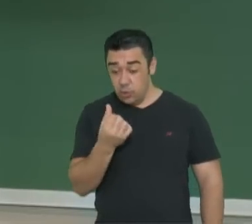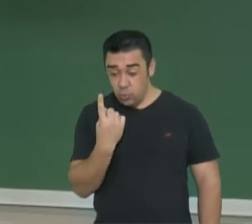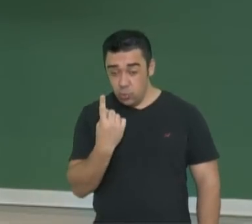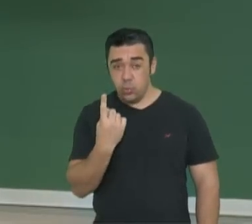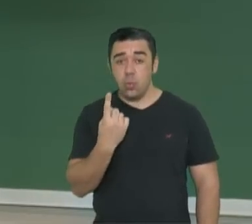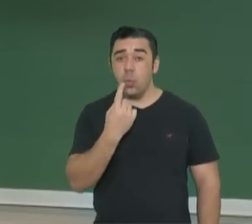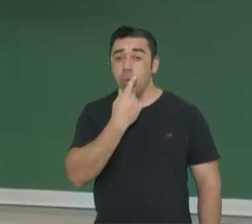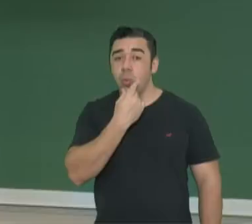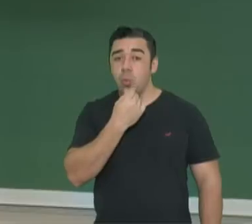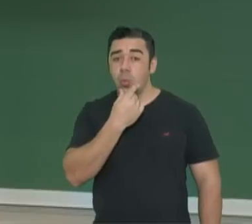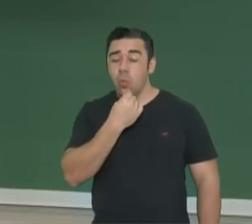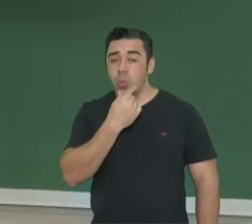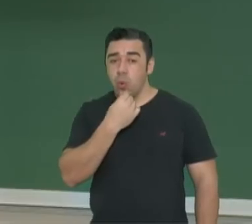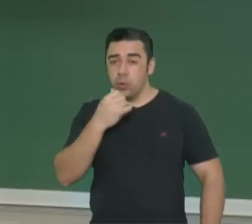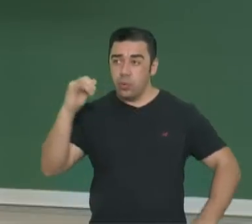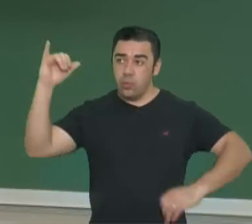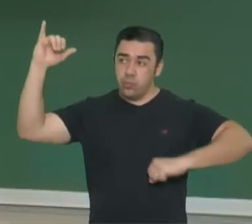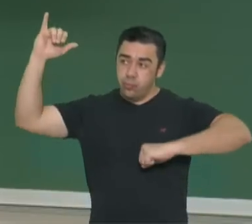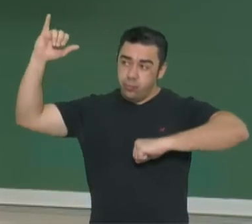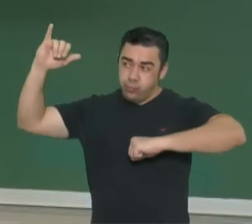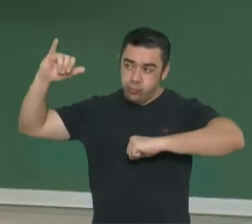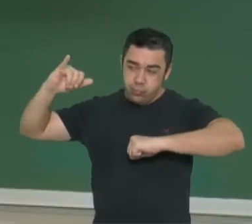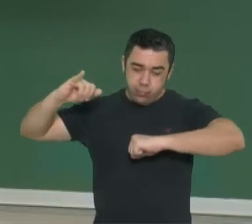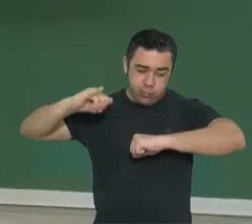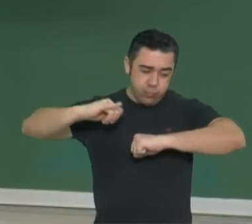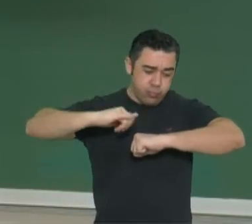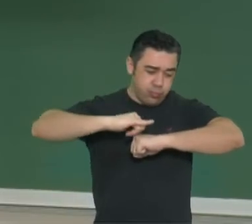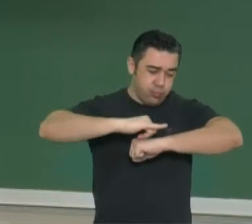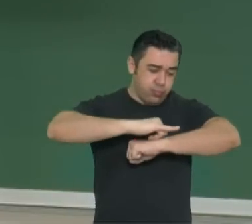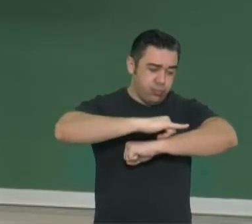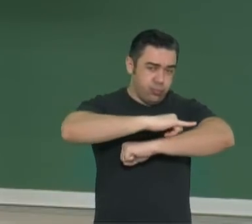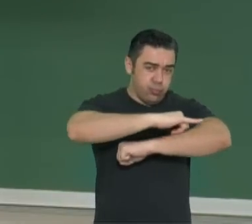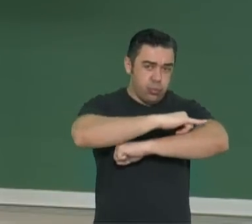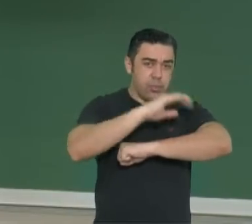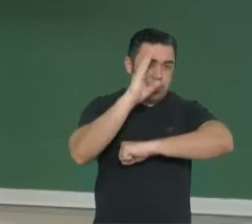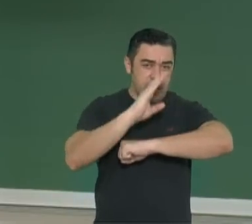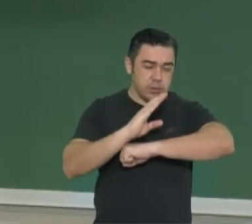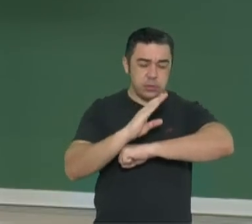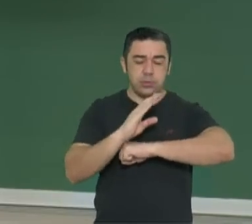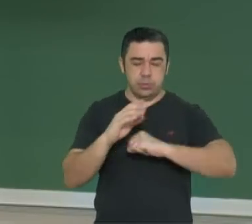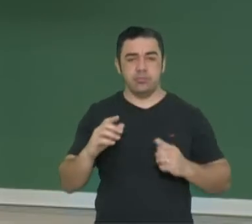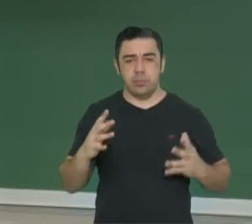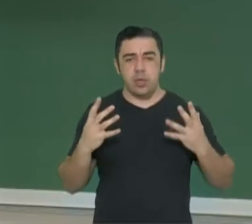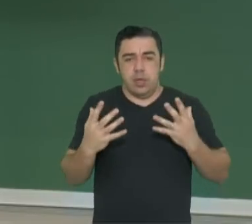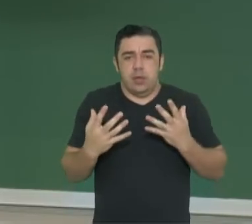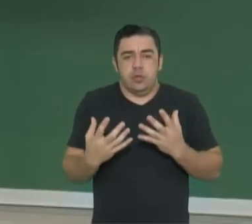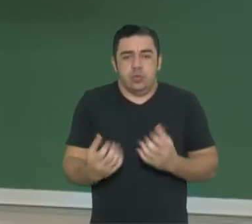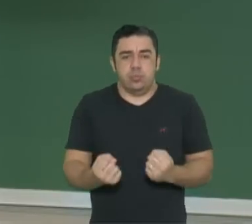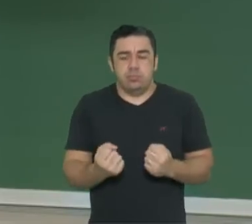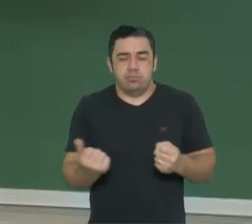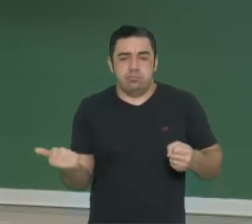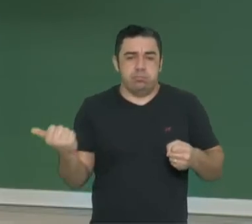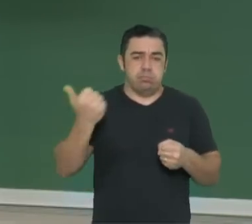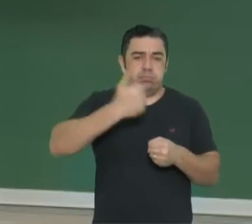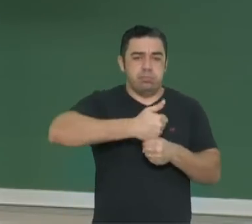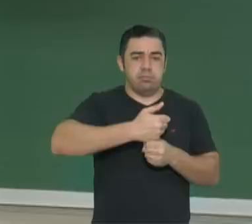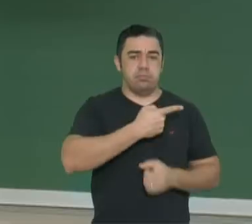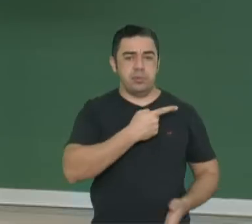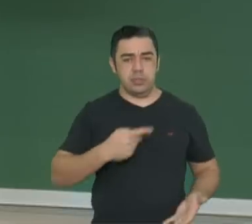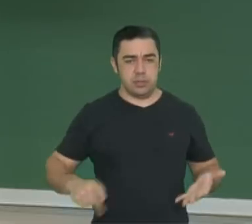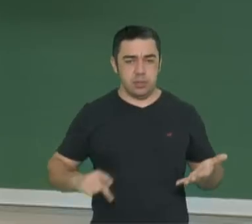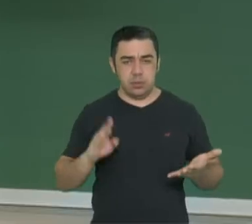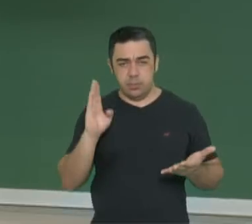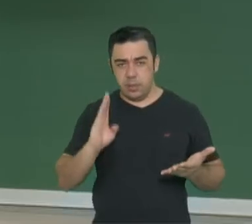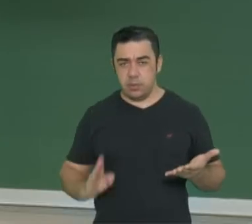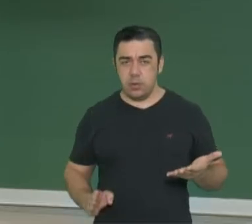Ele pousou o avião dele no Brasil finalmente aí, e ele tomou posse como presidente do Brasil. Mas